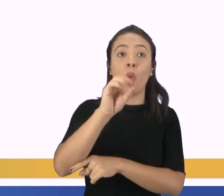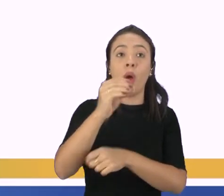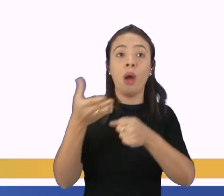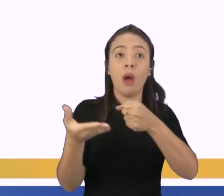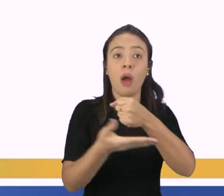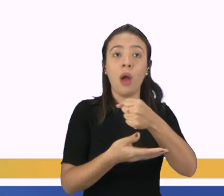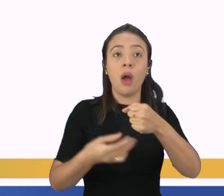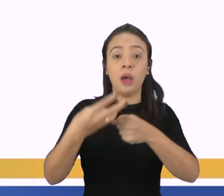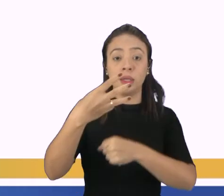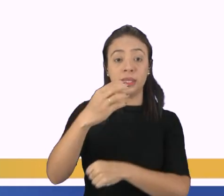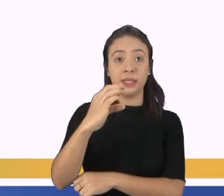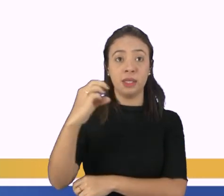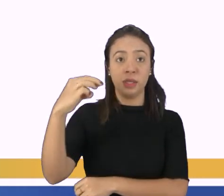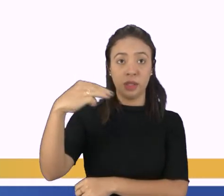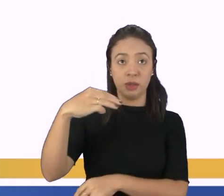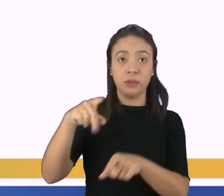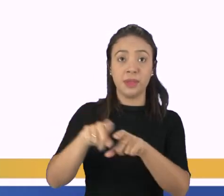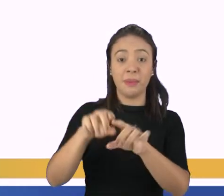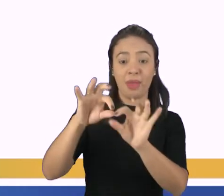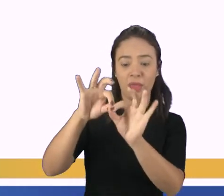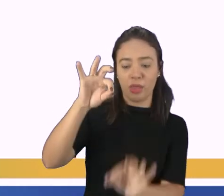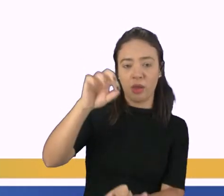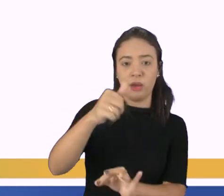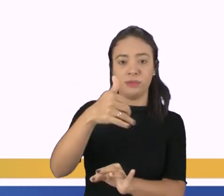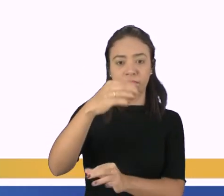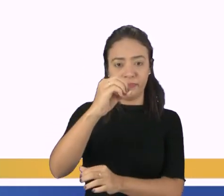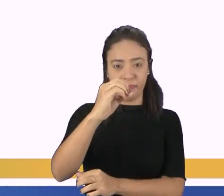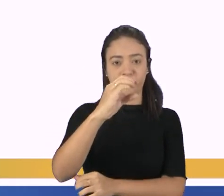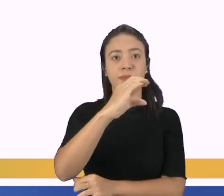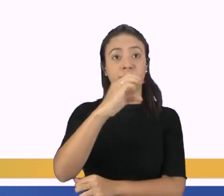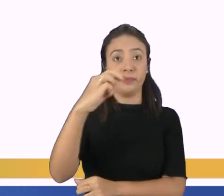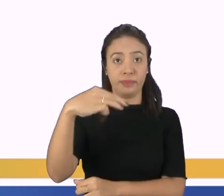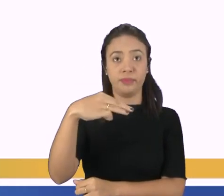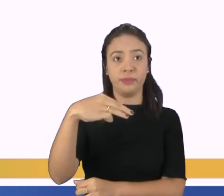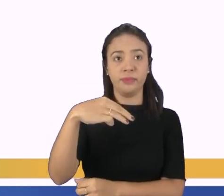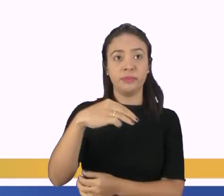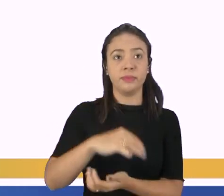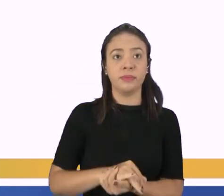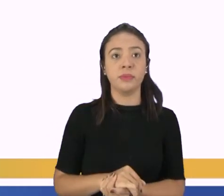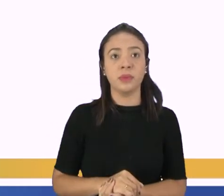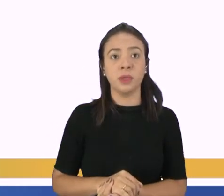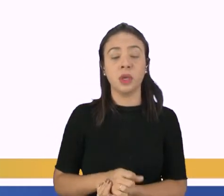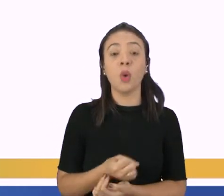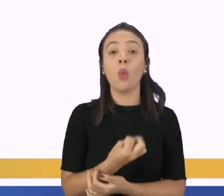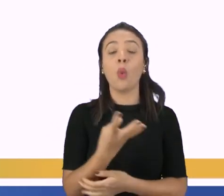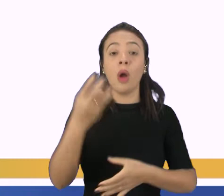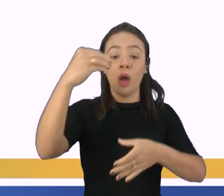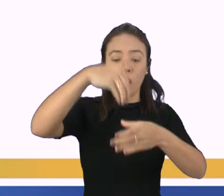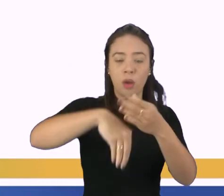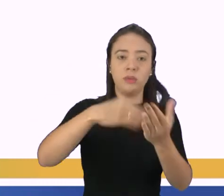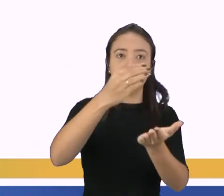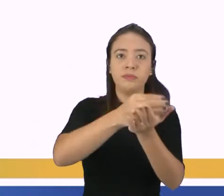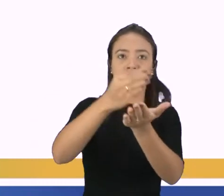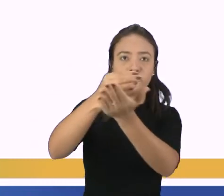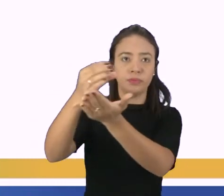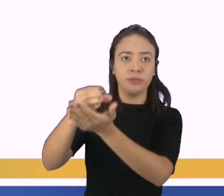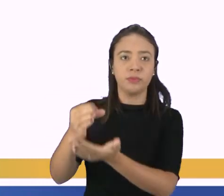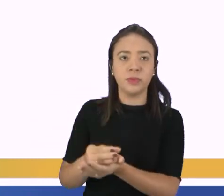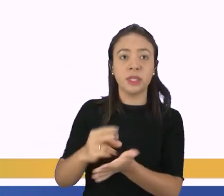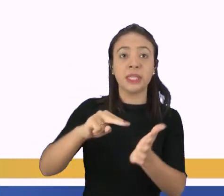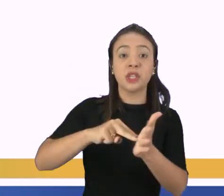base mede 3 centímetros e a altura 10 centímetros. A quantidade de conserva em cada lata equivale